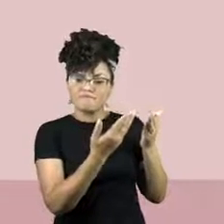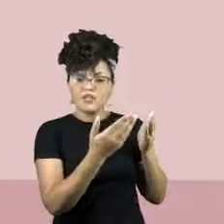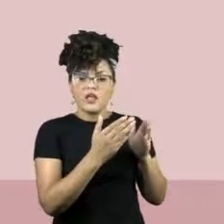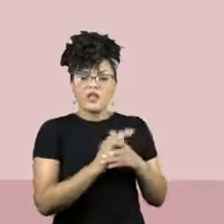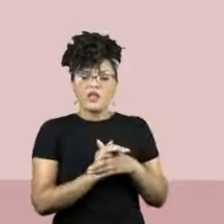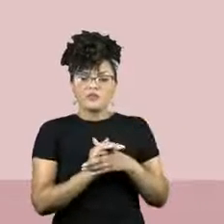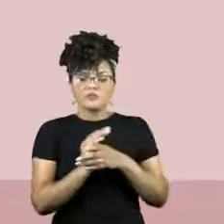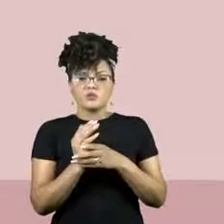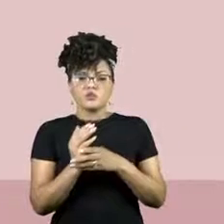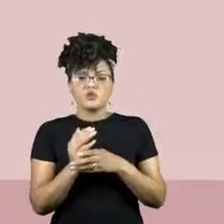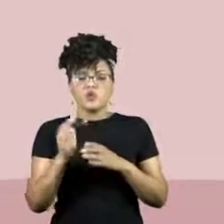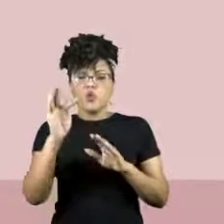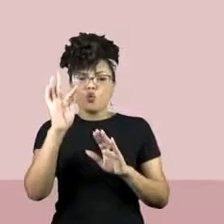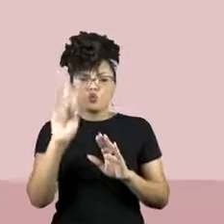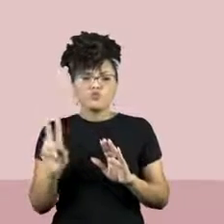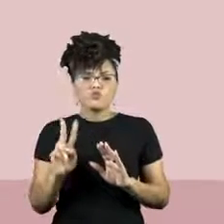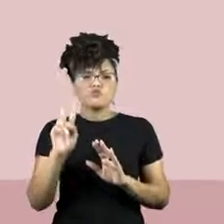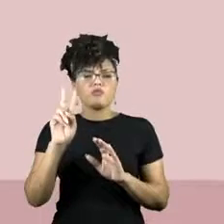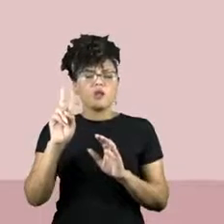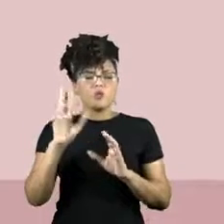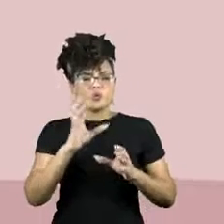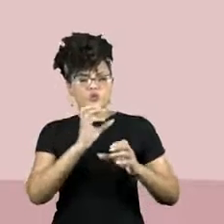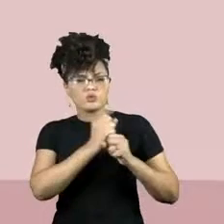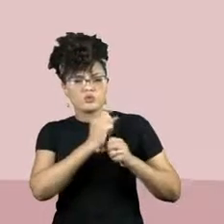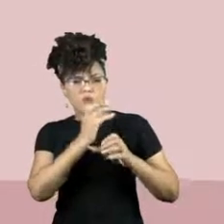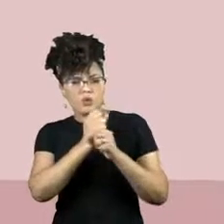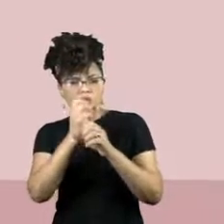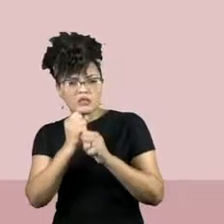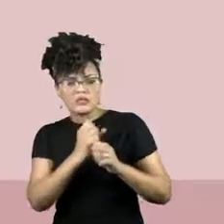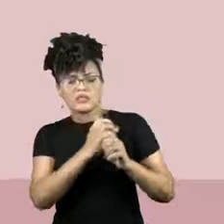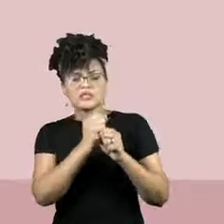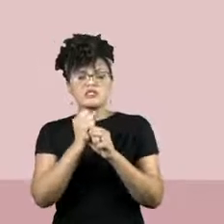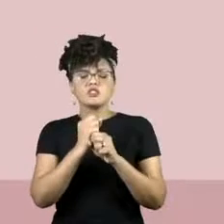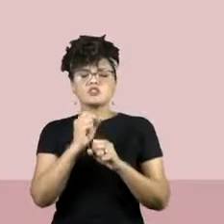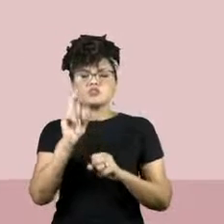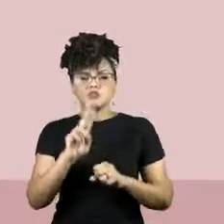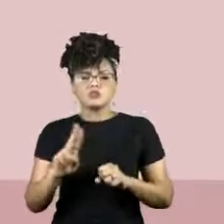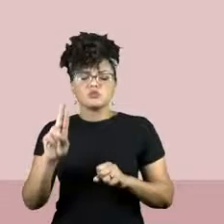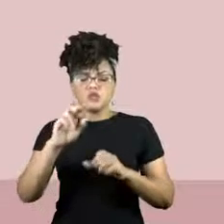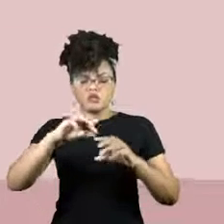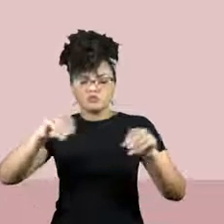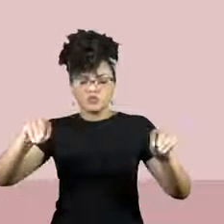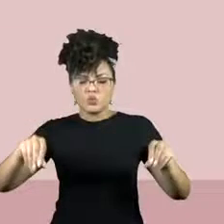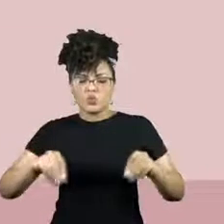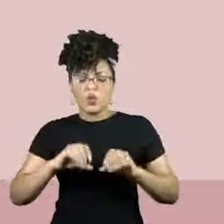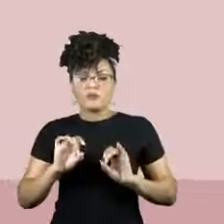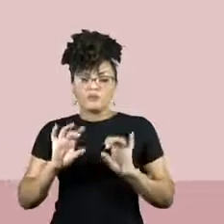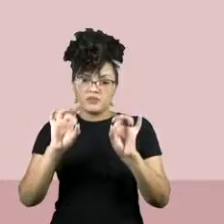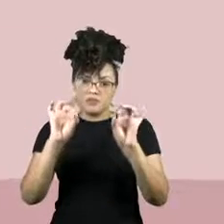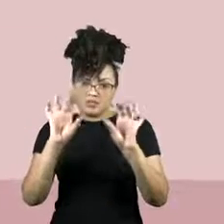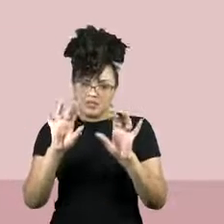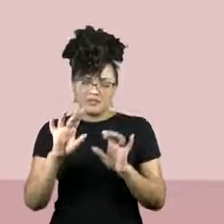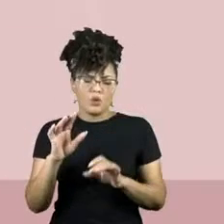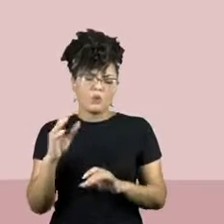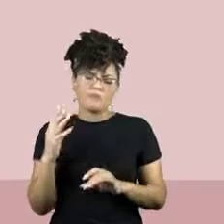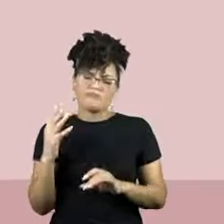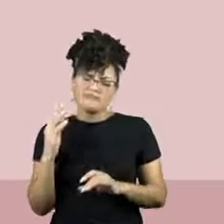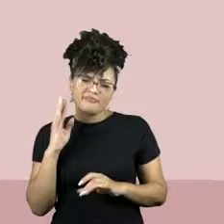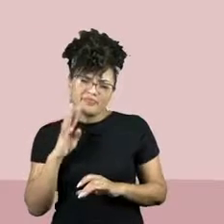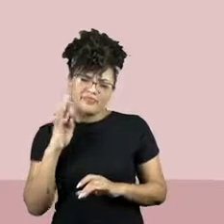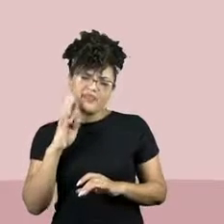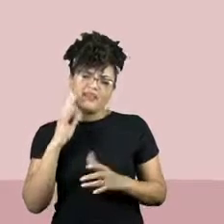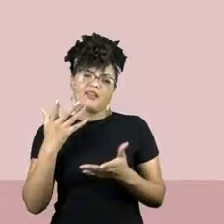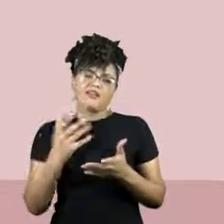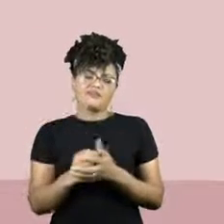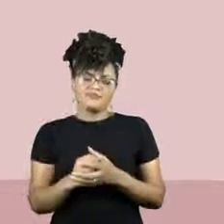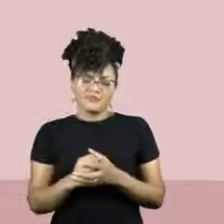guiar, né, te dar alguns valores geralmente utilizados para alguns solos em específicos, né? Então, isso aqui é bem bacana. Então, a gente definiu o